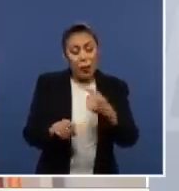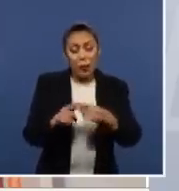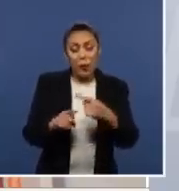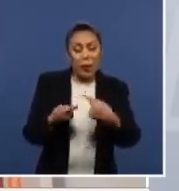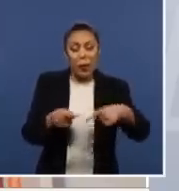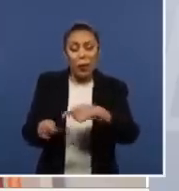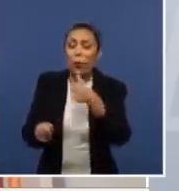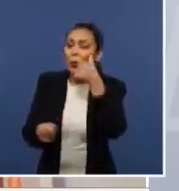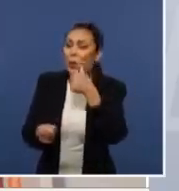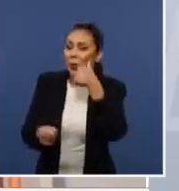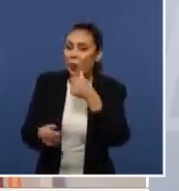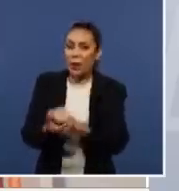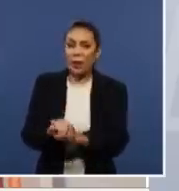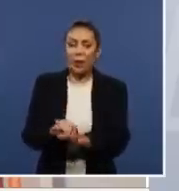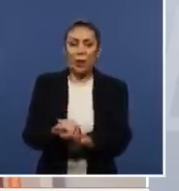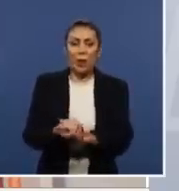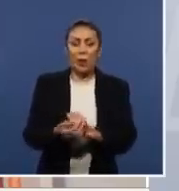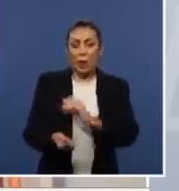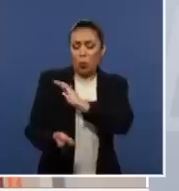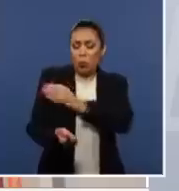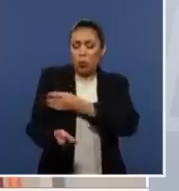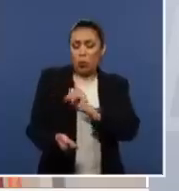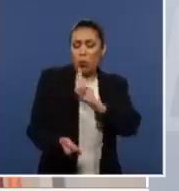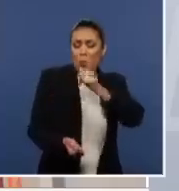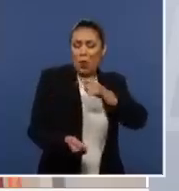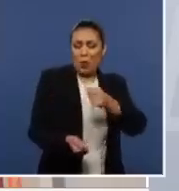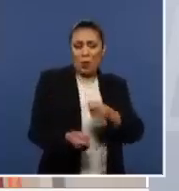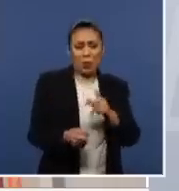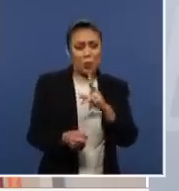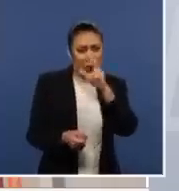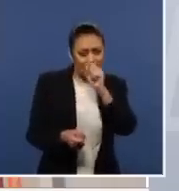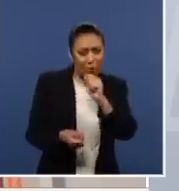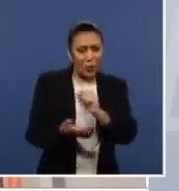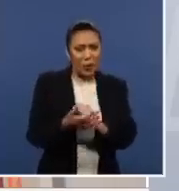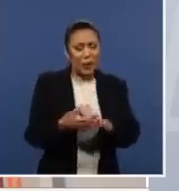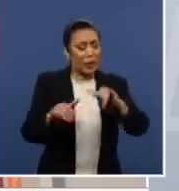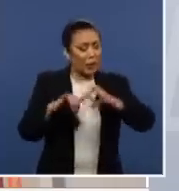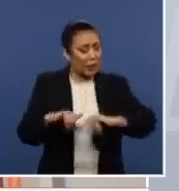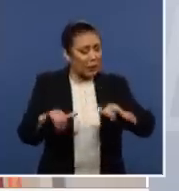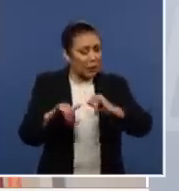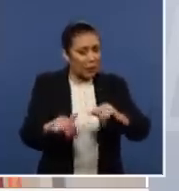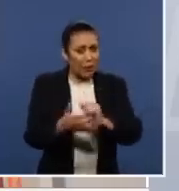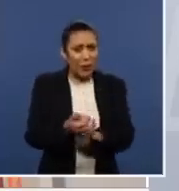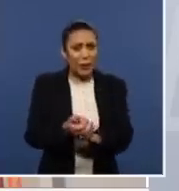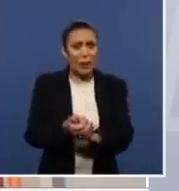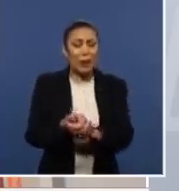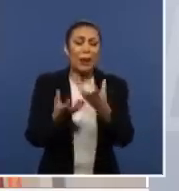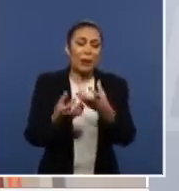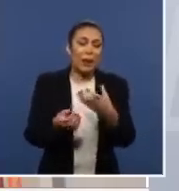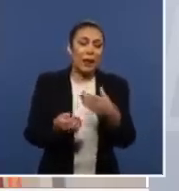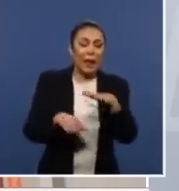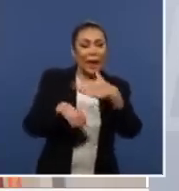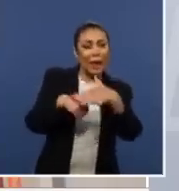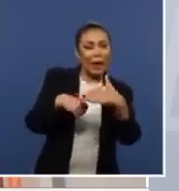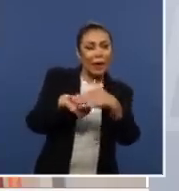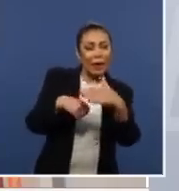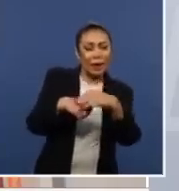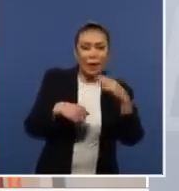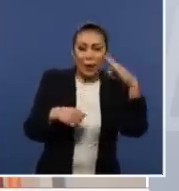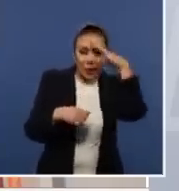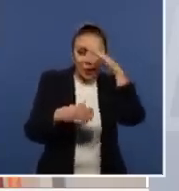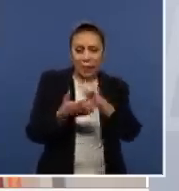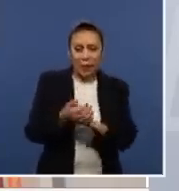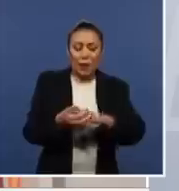ponto, tem um ponto de machismo aí muito forte. Fazer campanha, querer puxar o saco do Bolsonaro, querer surfar na onda do